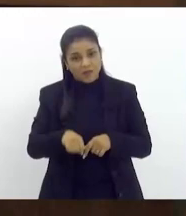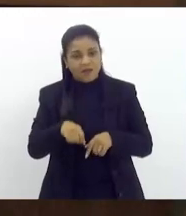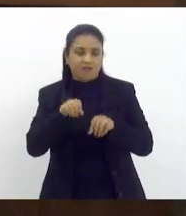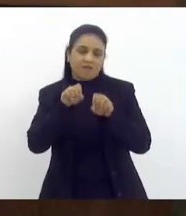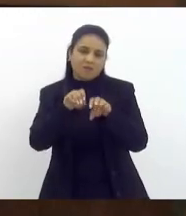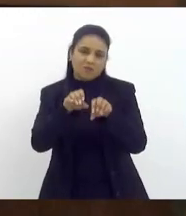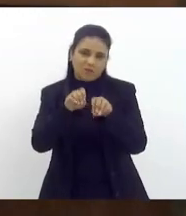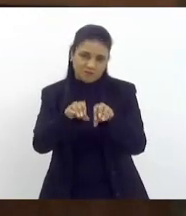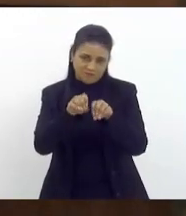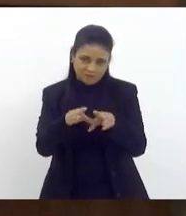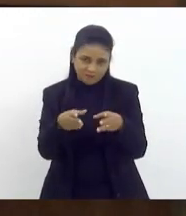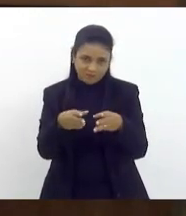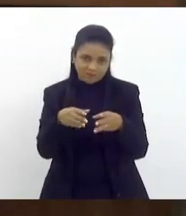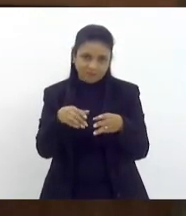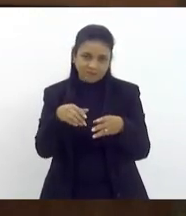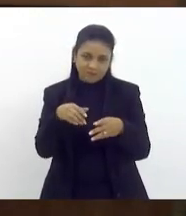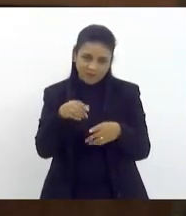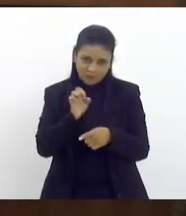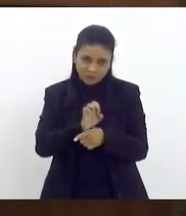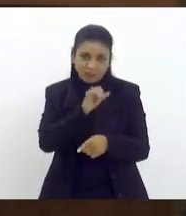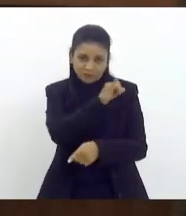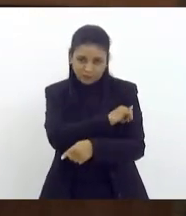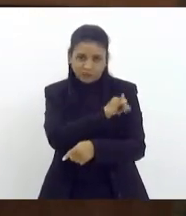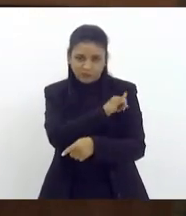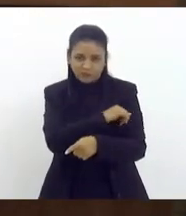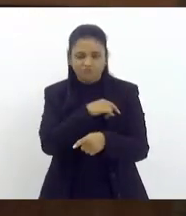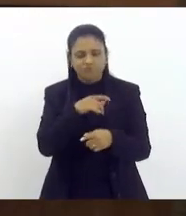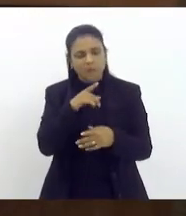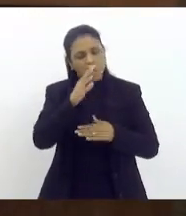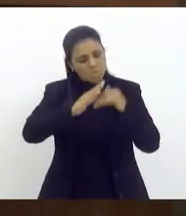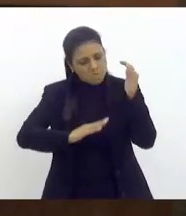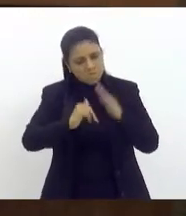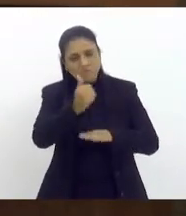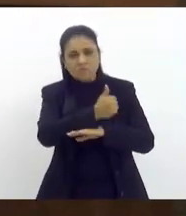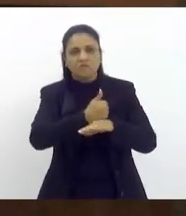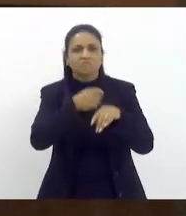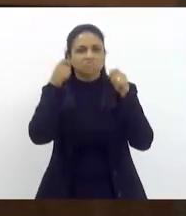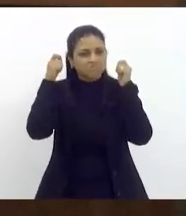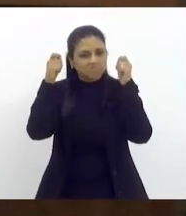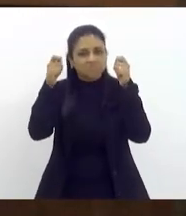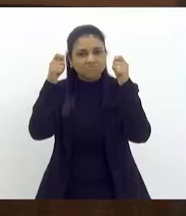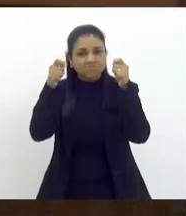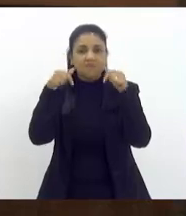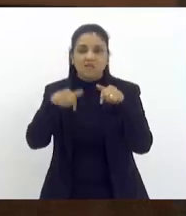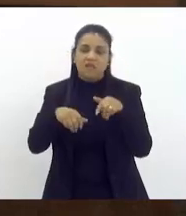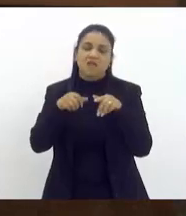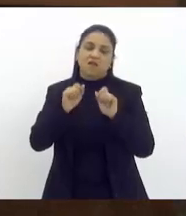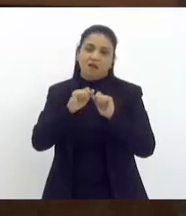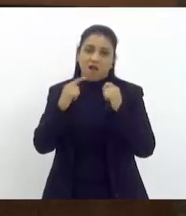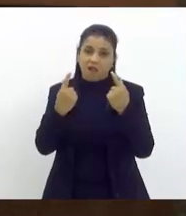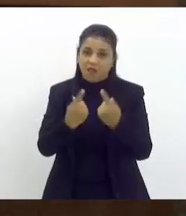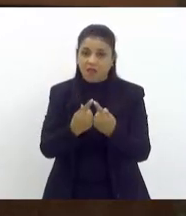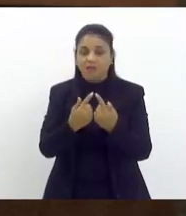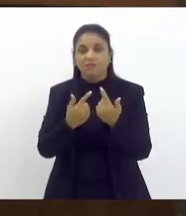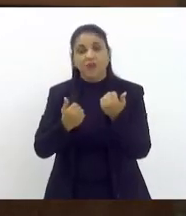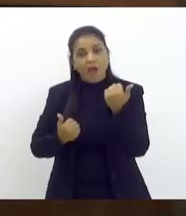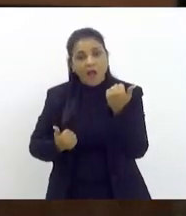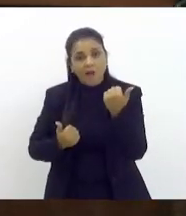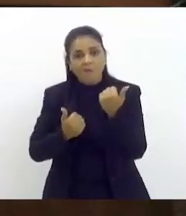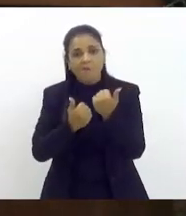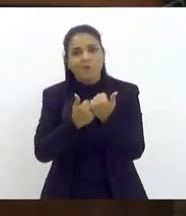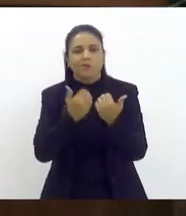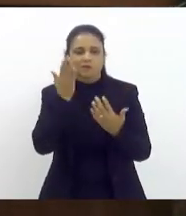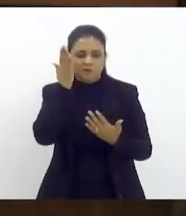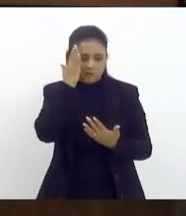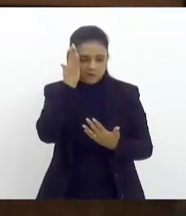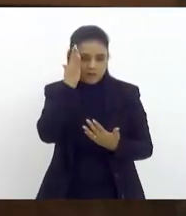esses profissionais têm o direito le uma manifestação e cabe essa casa garantia e fecha o presidente sei que vossa